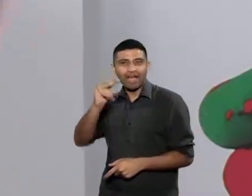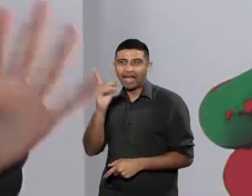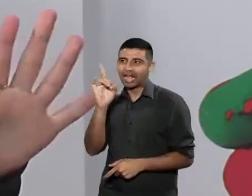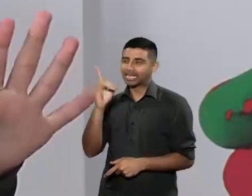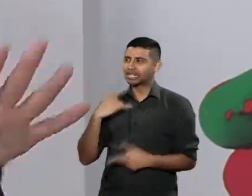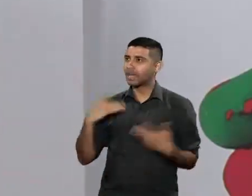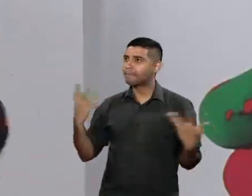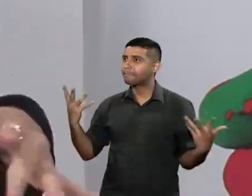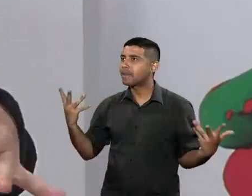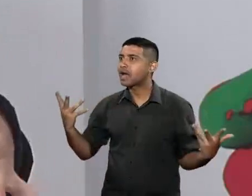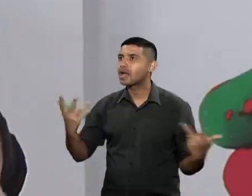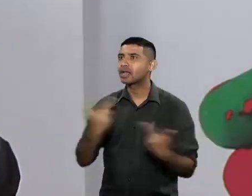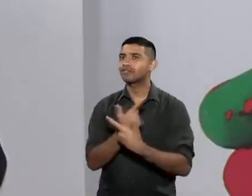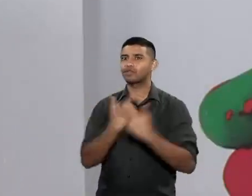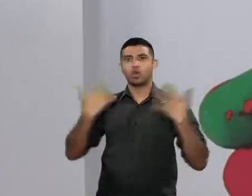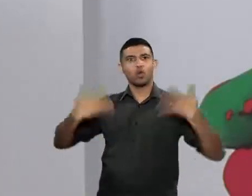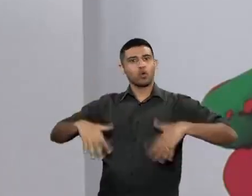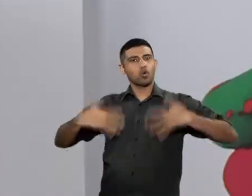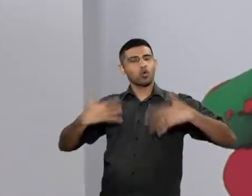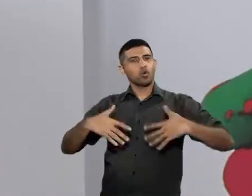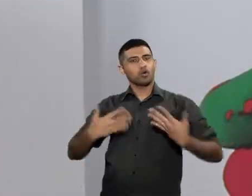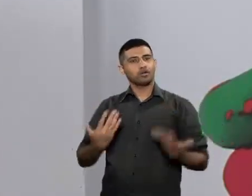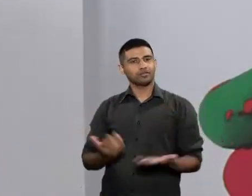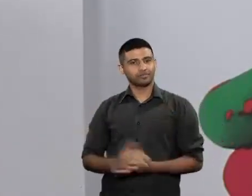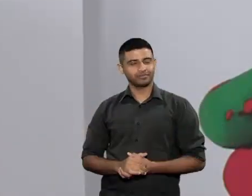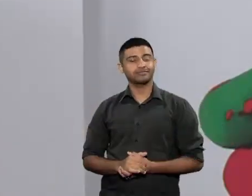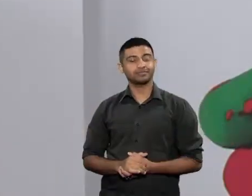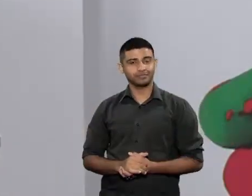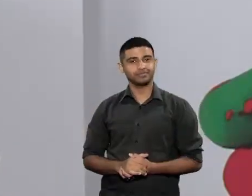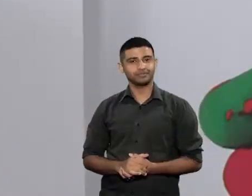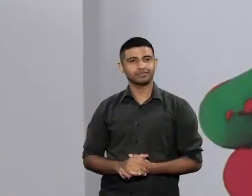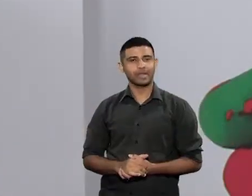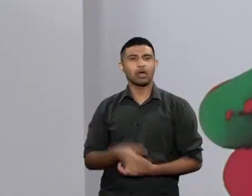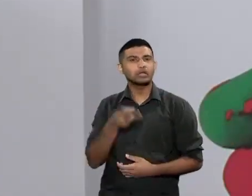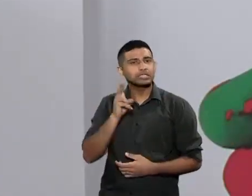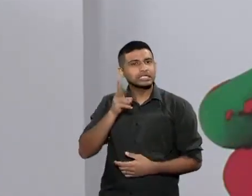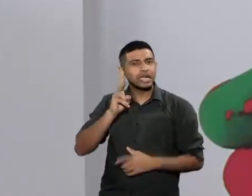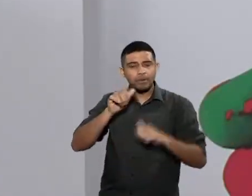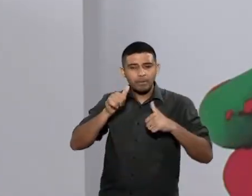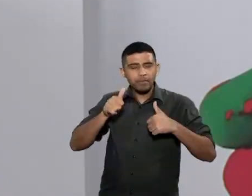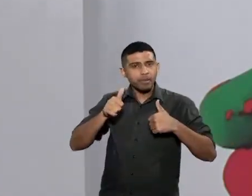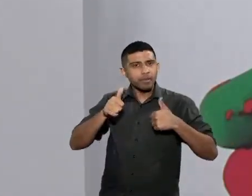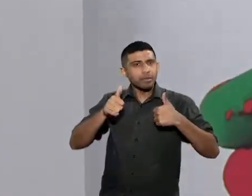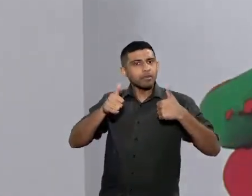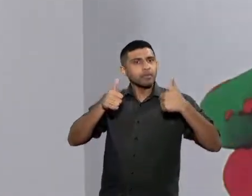Ficava maravilhoso, ainda fica, né? Aí, tipo, sempre fica melhorando.